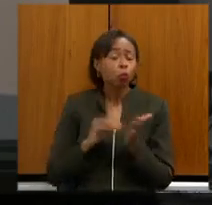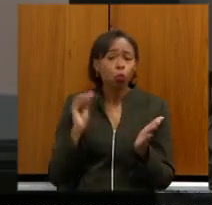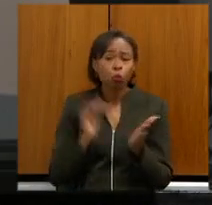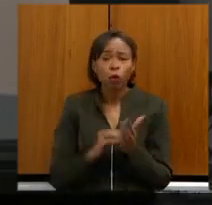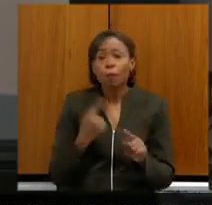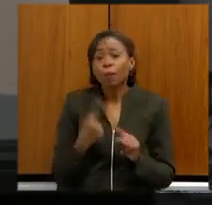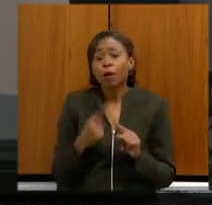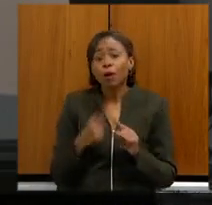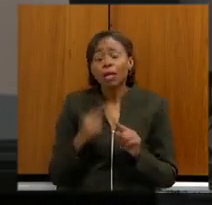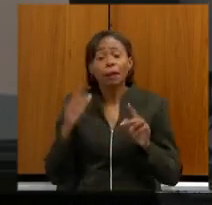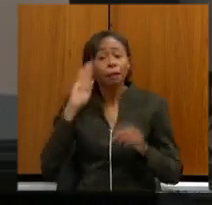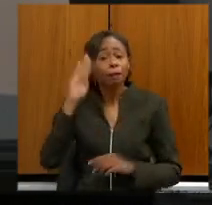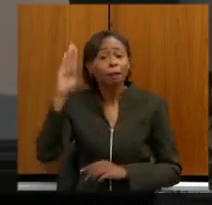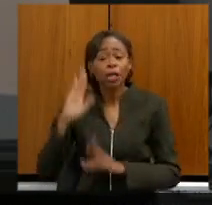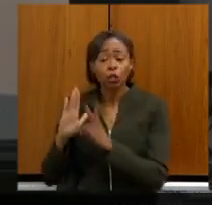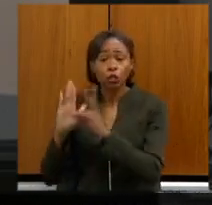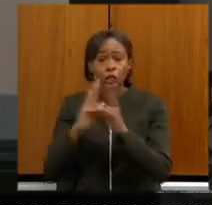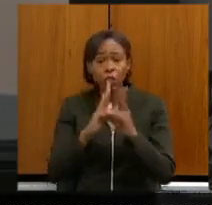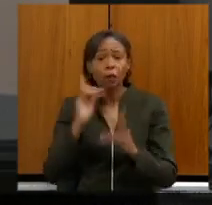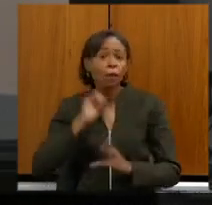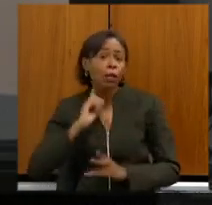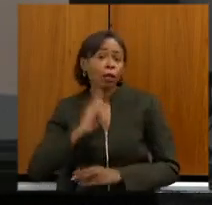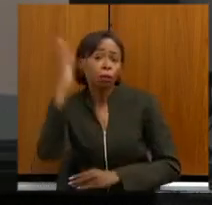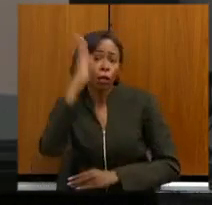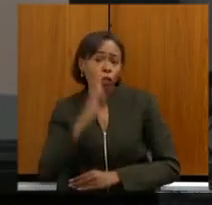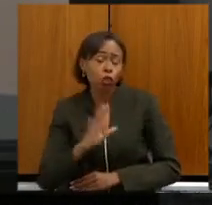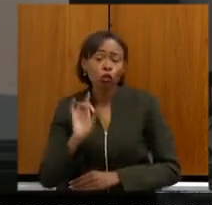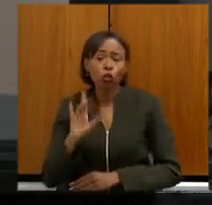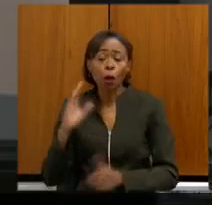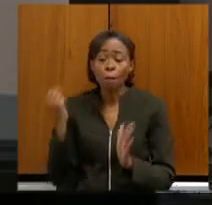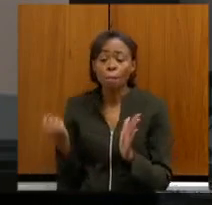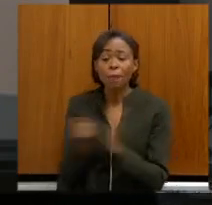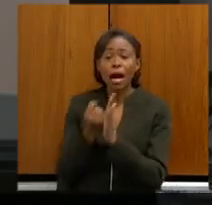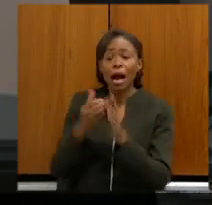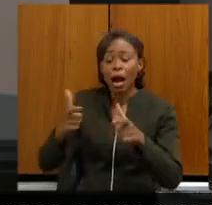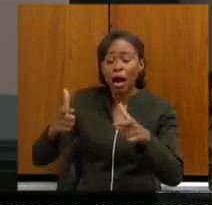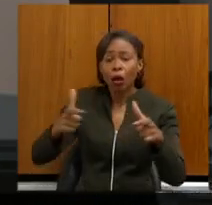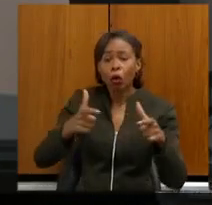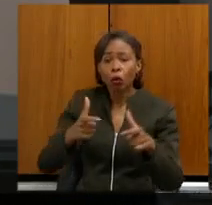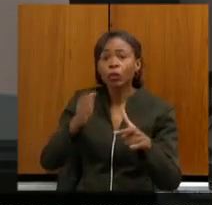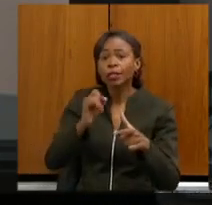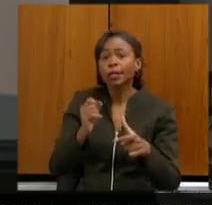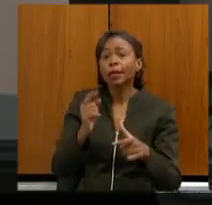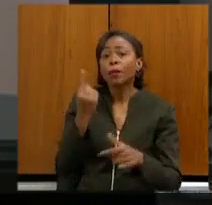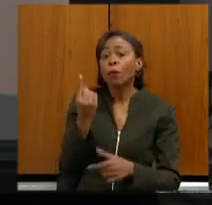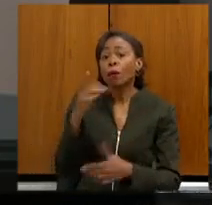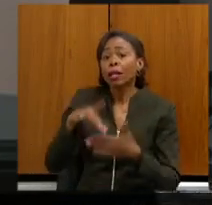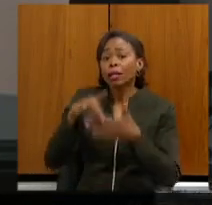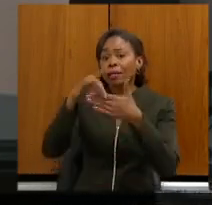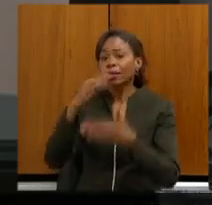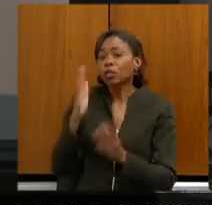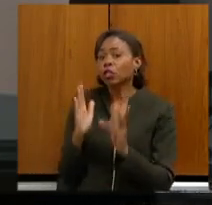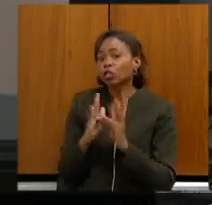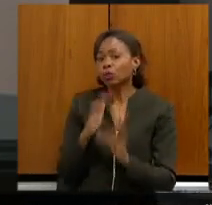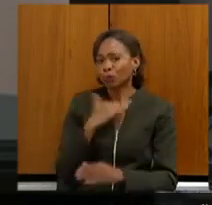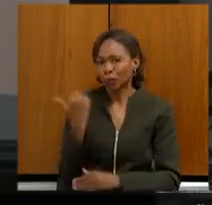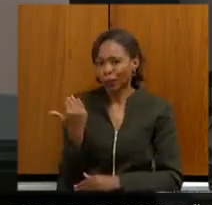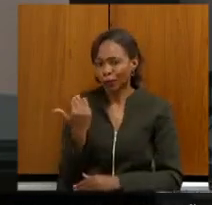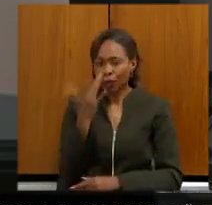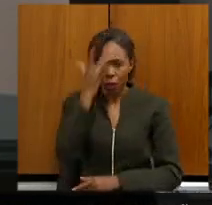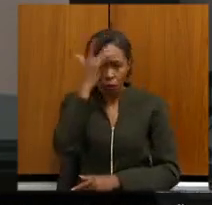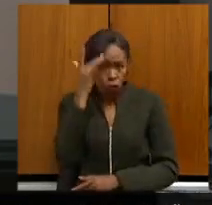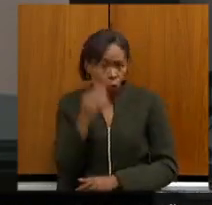no Brasil em Minas Gerais que eu conheço só foi demarcado depois da morte de alguma liderança indígena as pessoas não entende isso